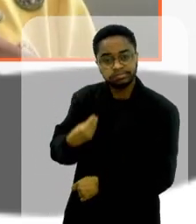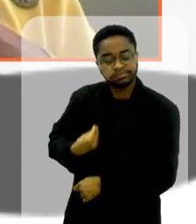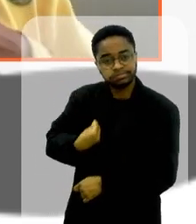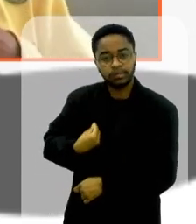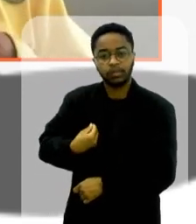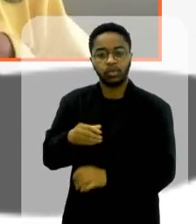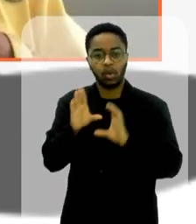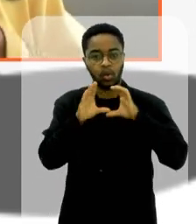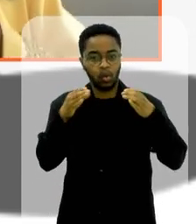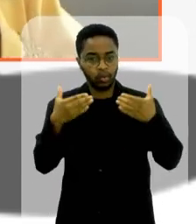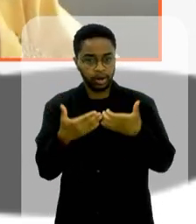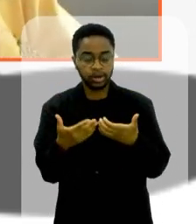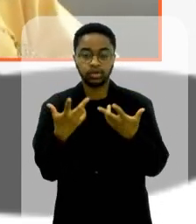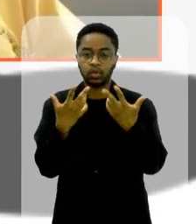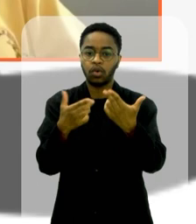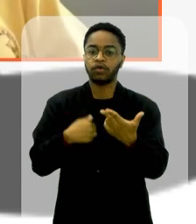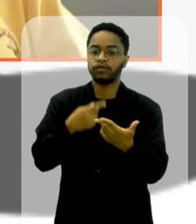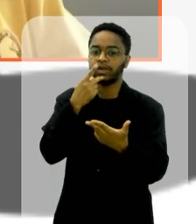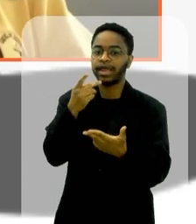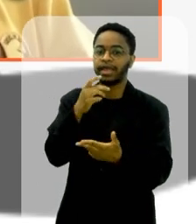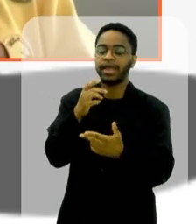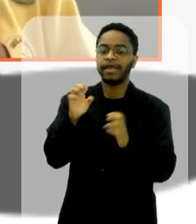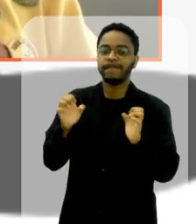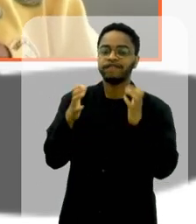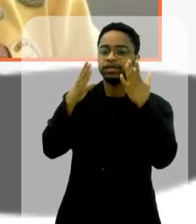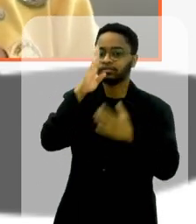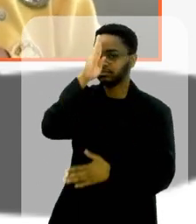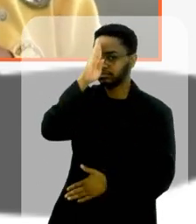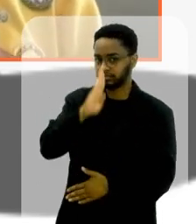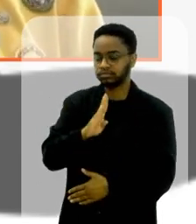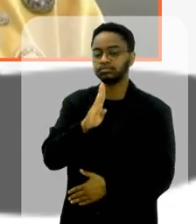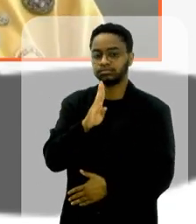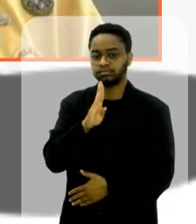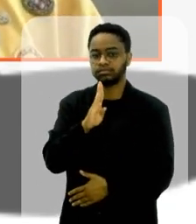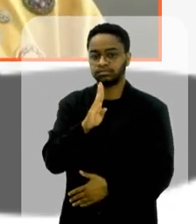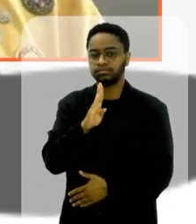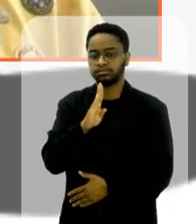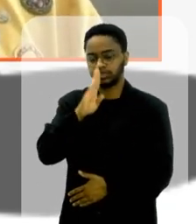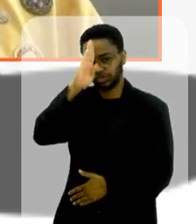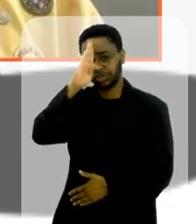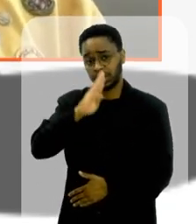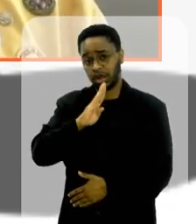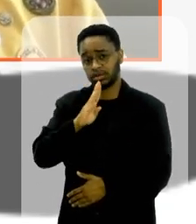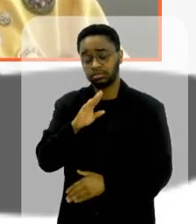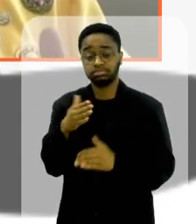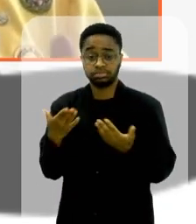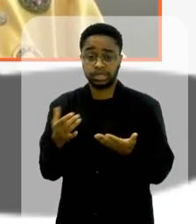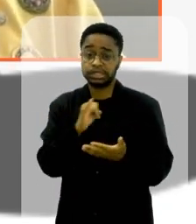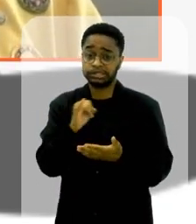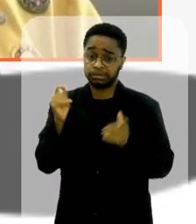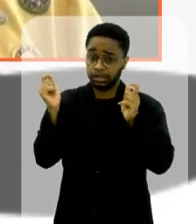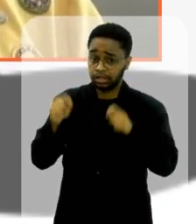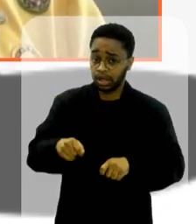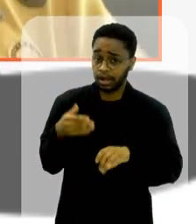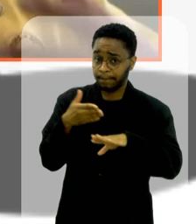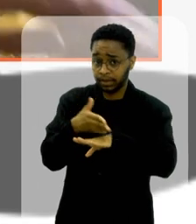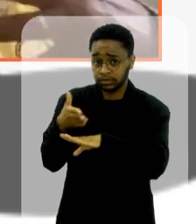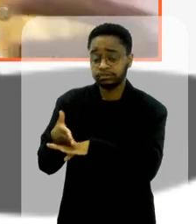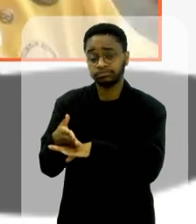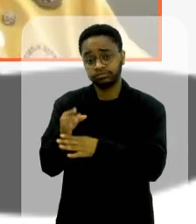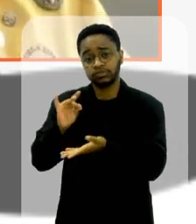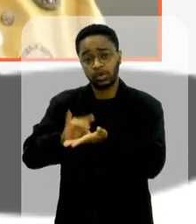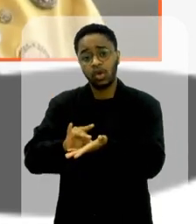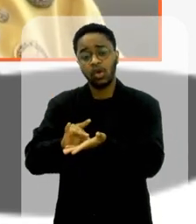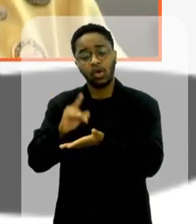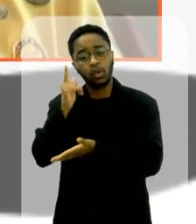dos nossos congressos, né? Como eu disse, um evento totalmente gratuito, né? Totalmente gratuito, a pessoa podendo comparecer,